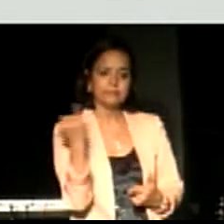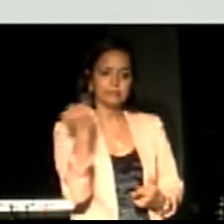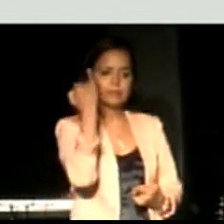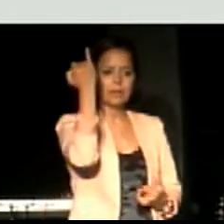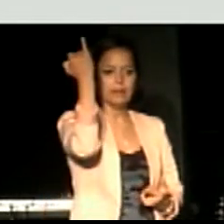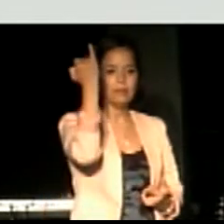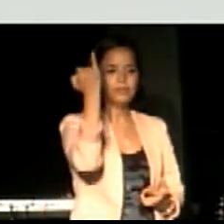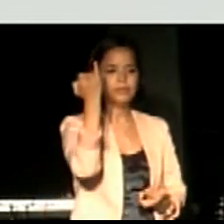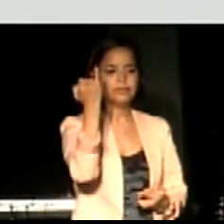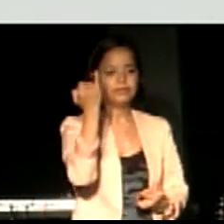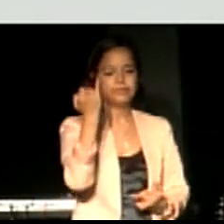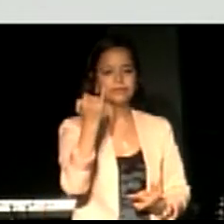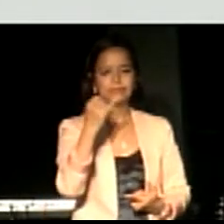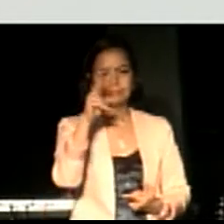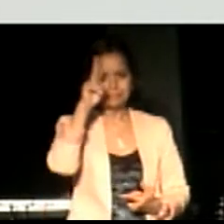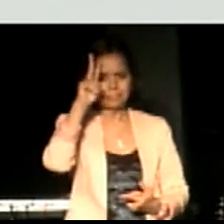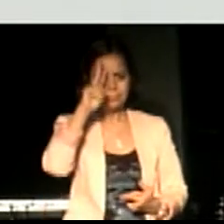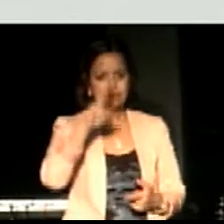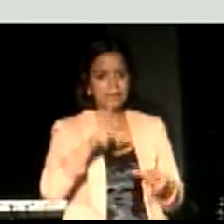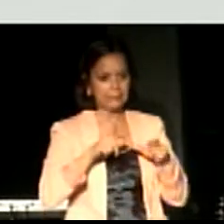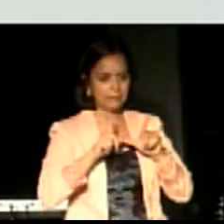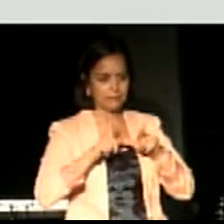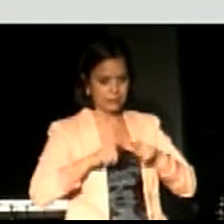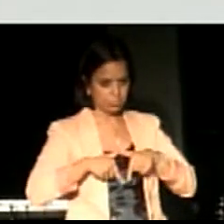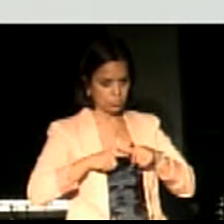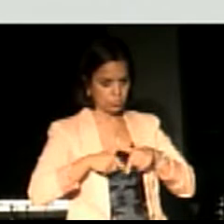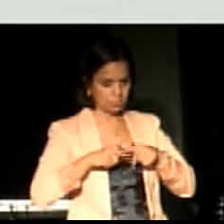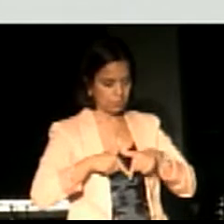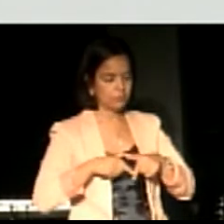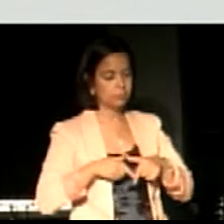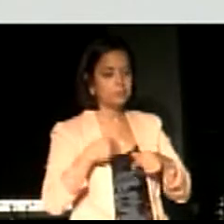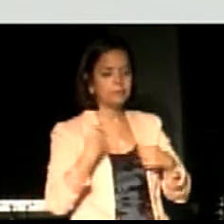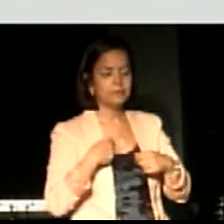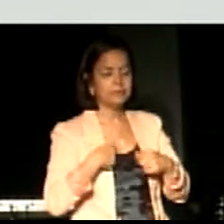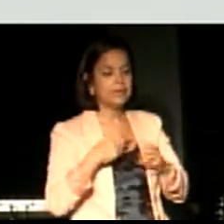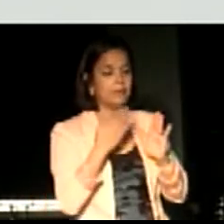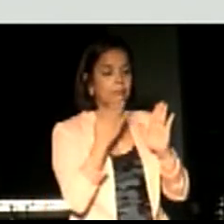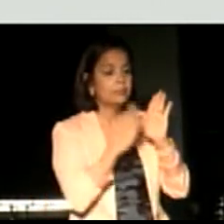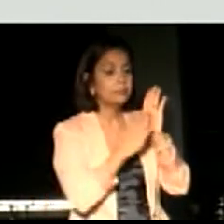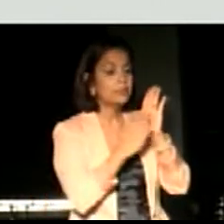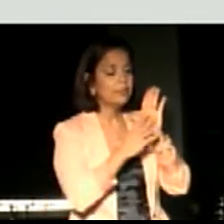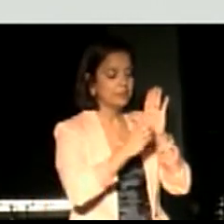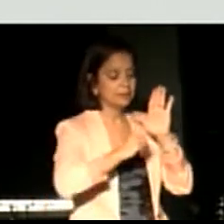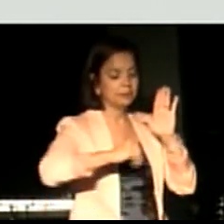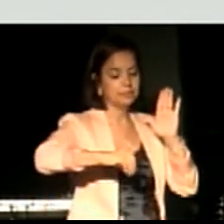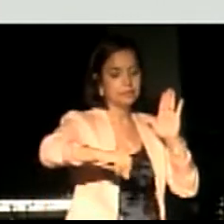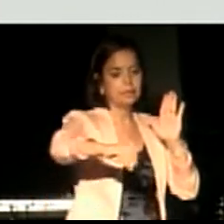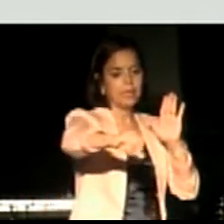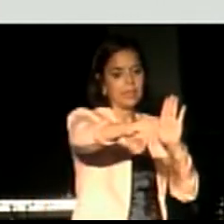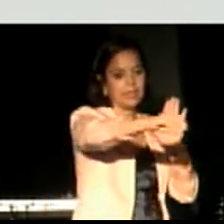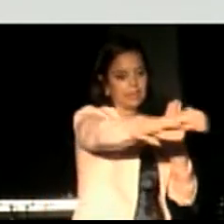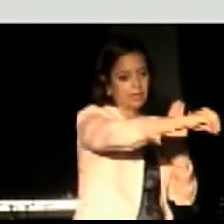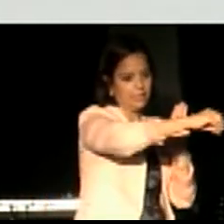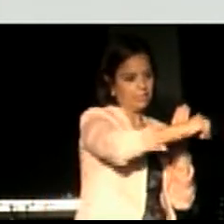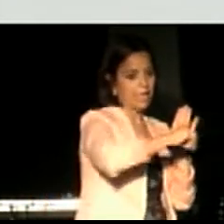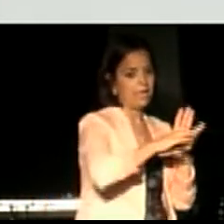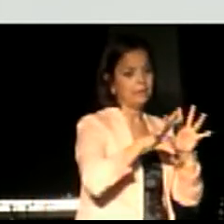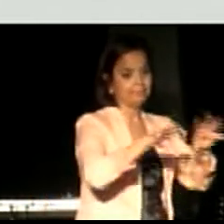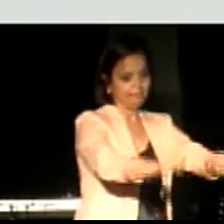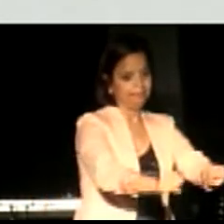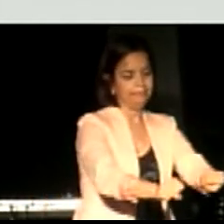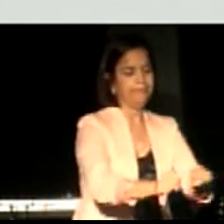importante, a posse da terra. Em cada bem-aventurança, há uma promessa, uma vantagem ou resultado, como vocês